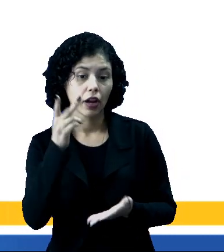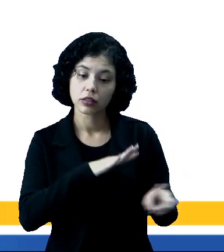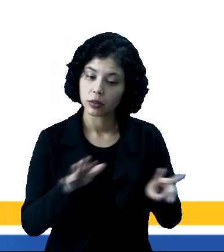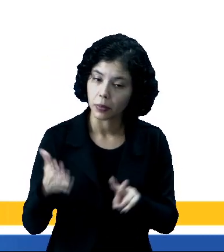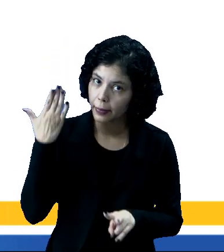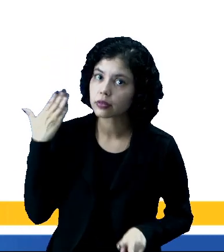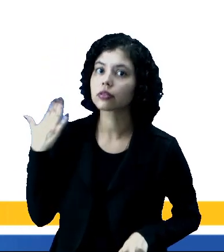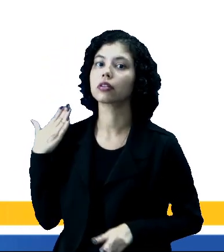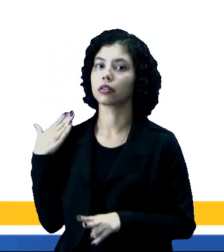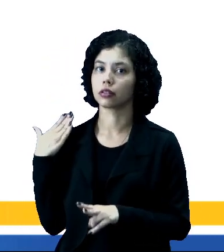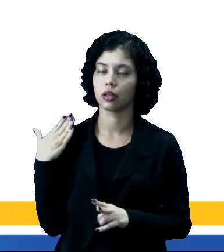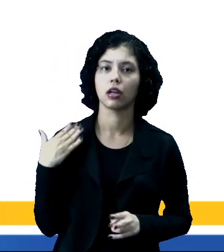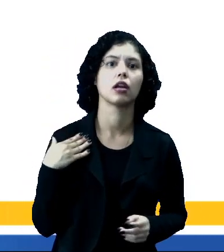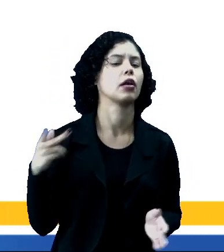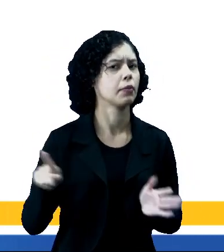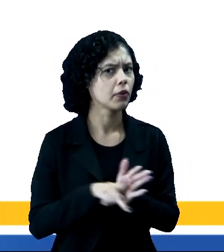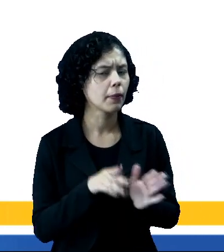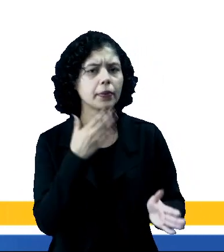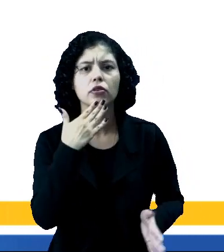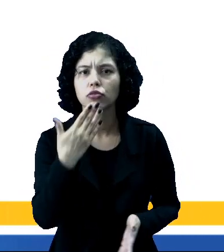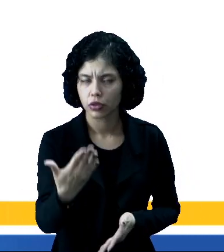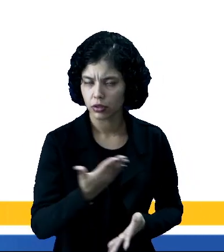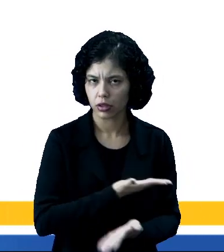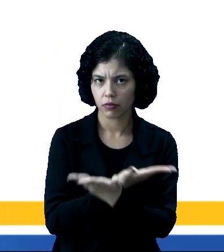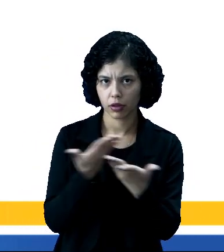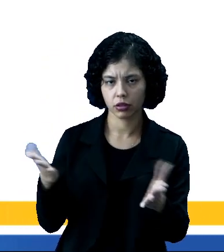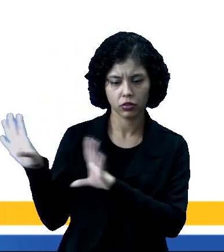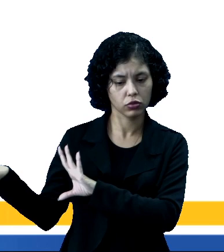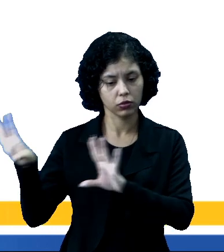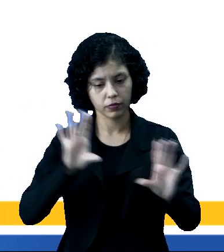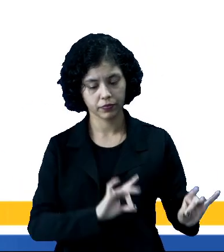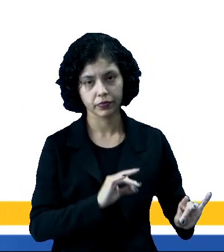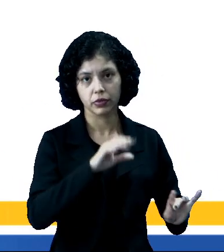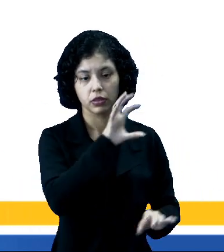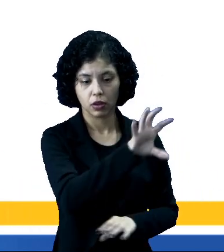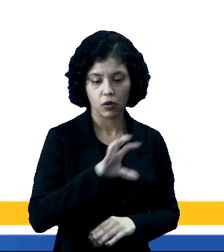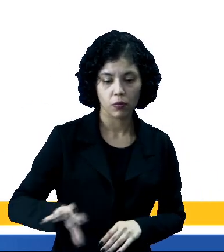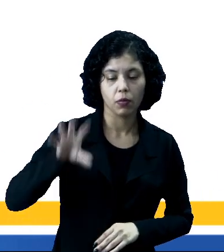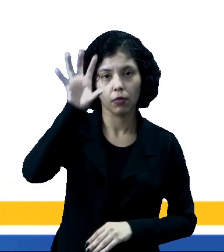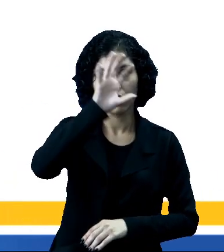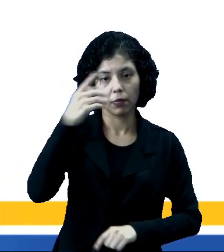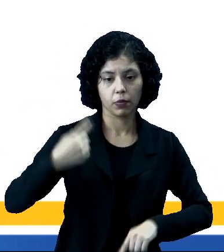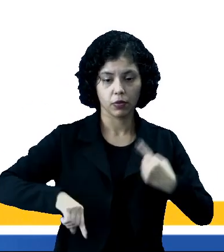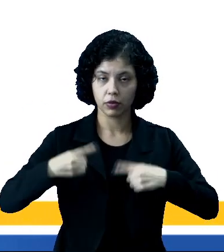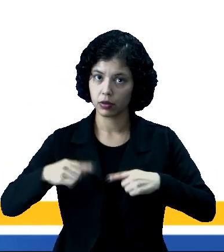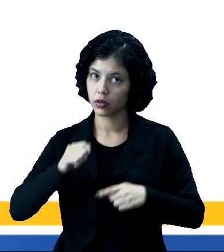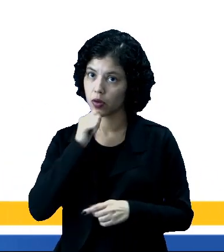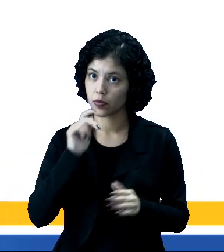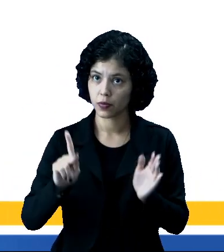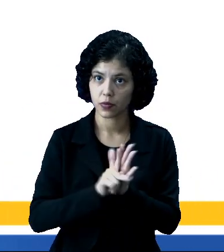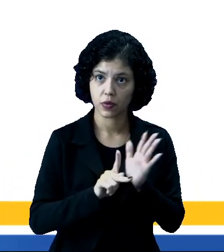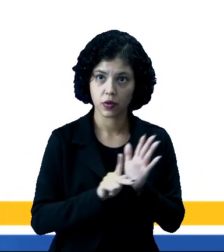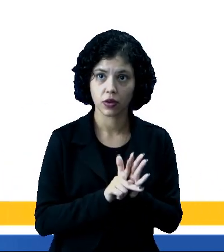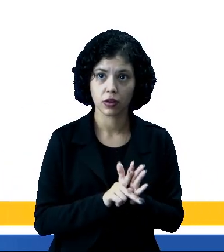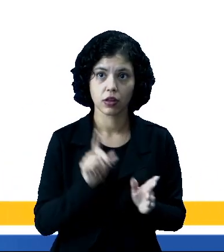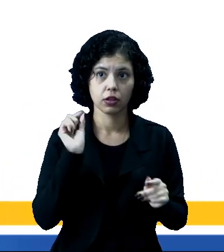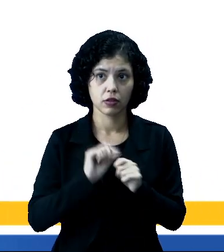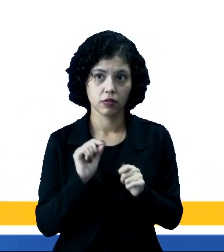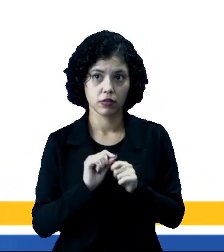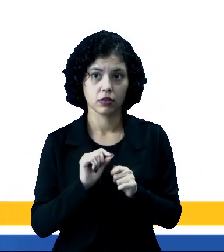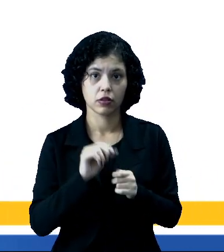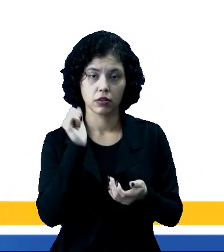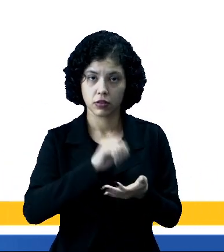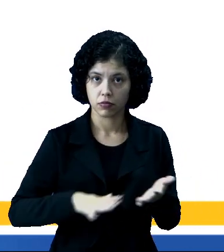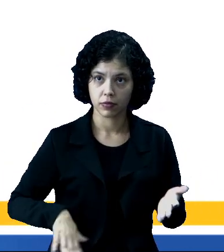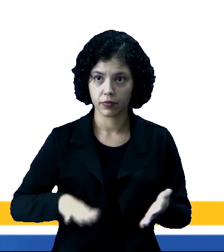semana passada. Inclusive pedi para que vocês trouxessem aí um mapa político do Paraguai para poder fazer o exame,